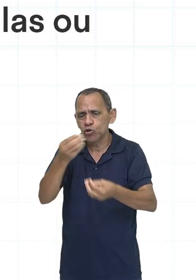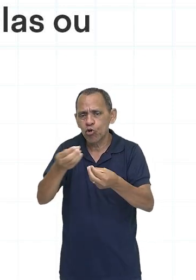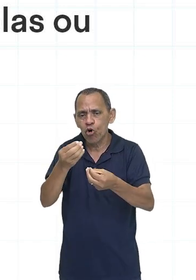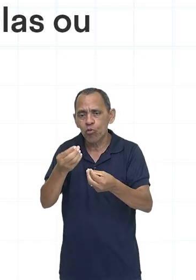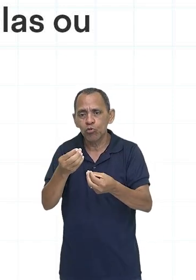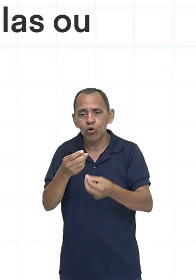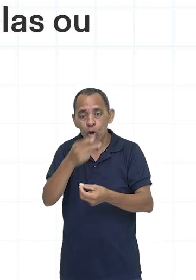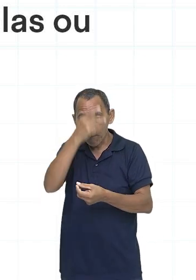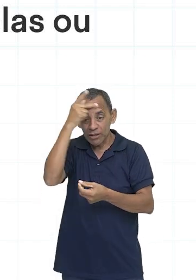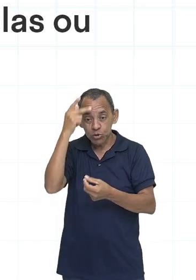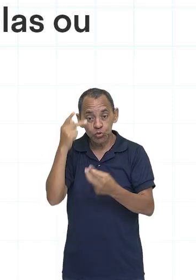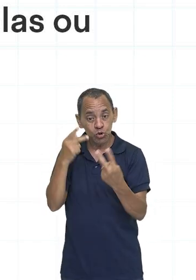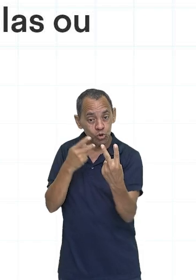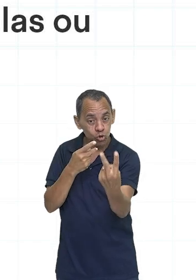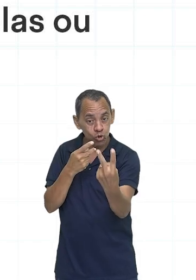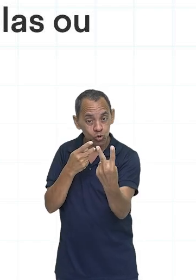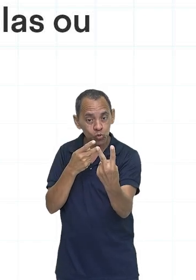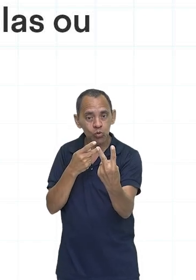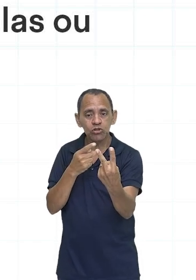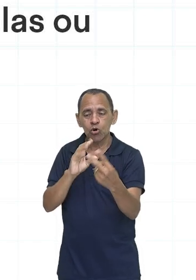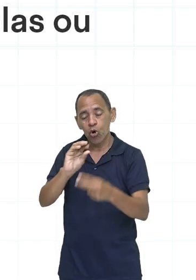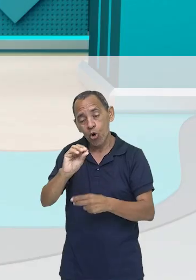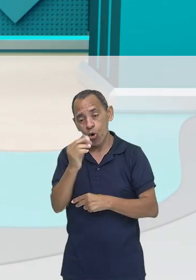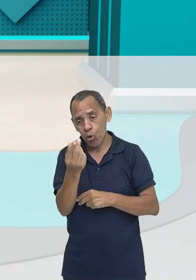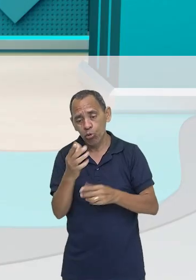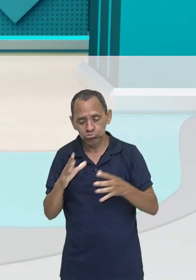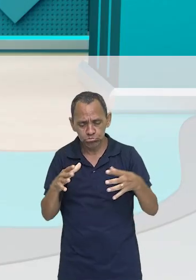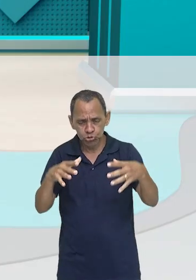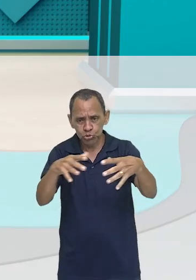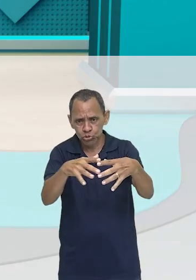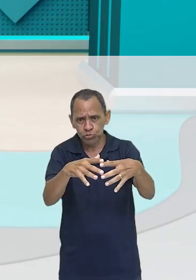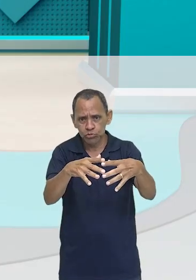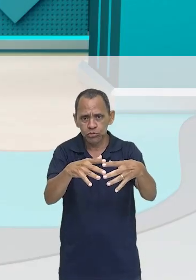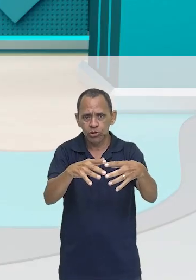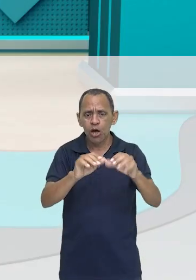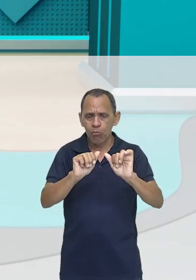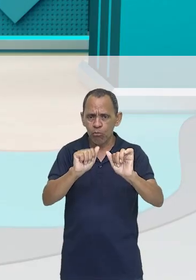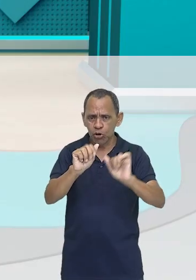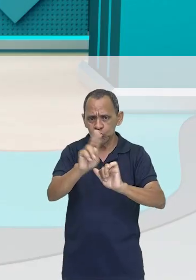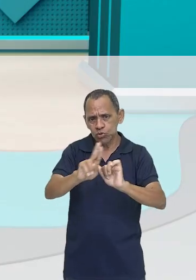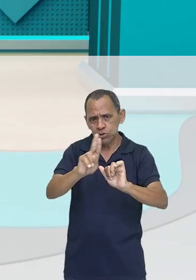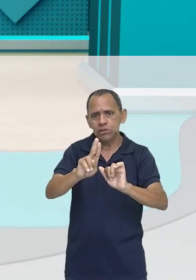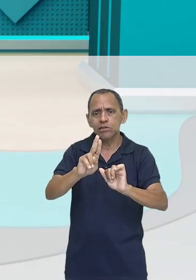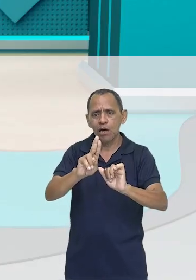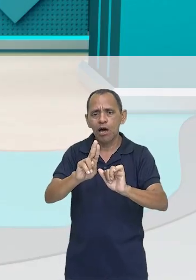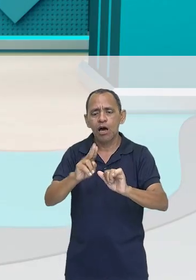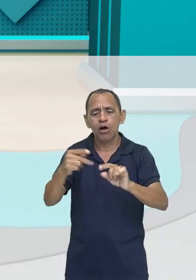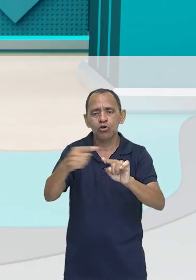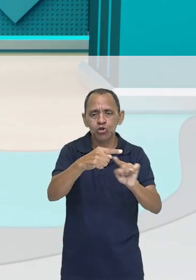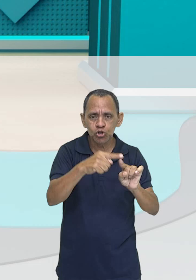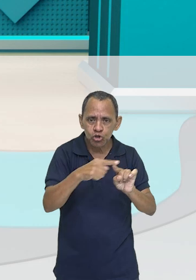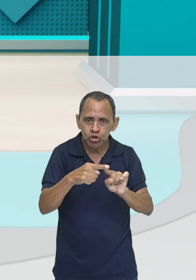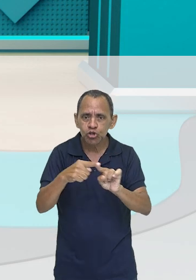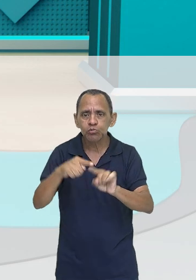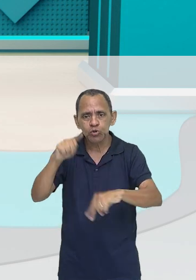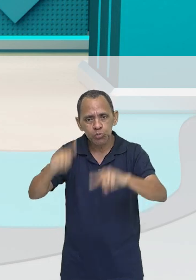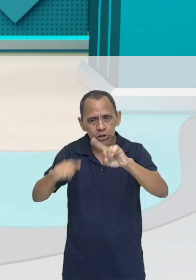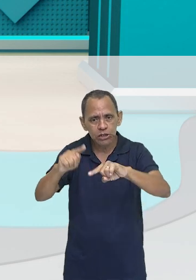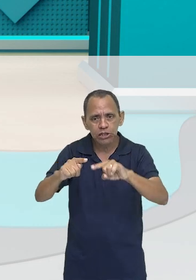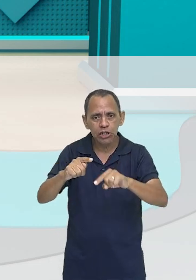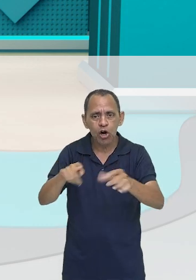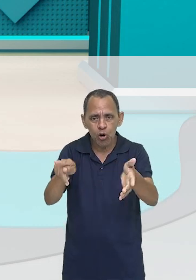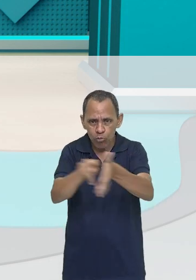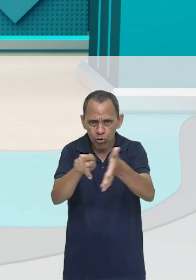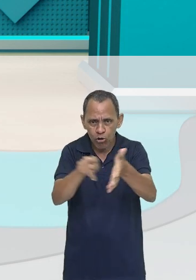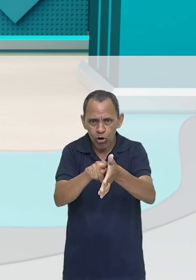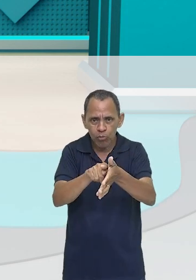em grupos, tá? Então, esse Keiko, a gente já vai ter a presença da armadura, aquela que eu apresentei para vocês, o